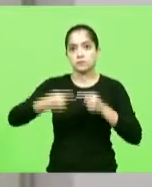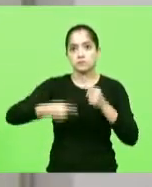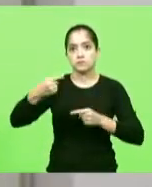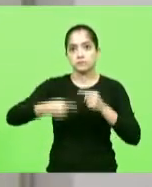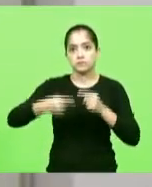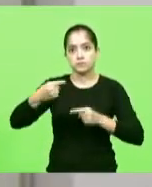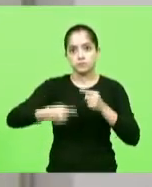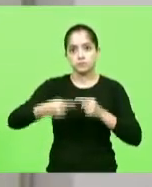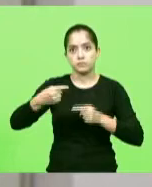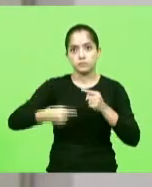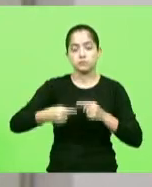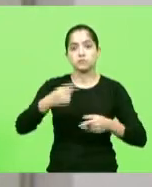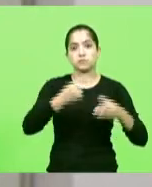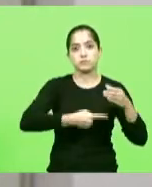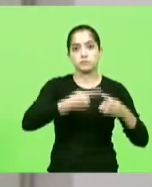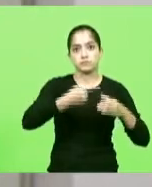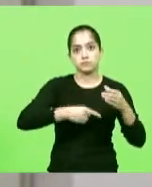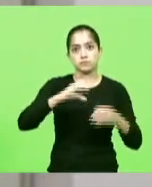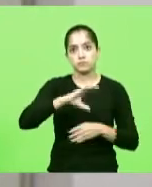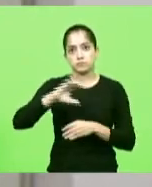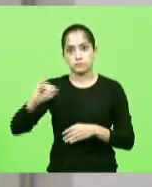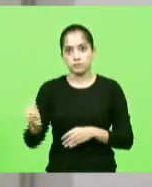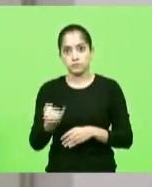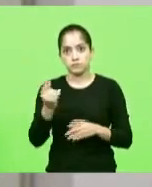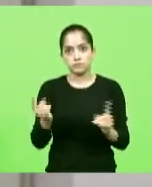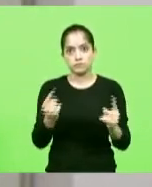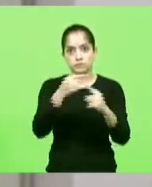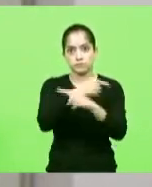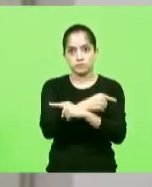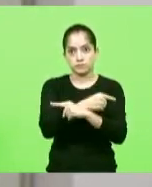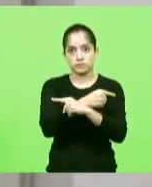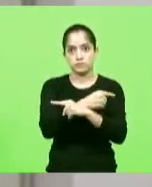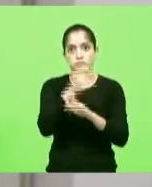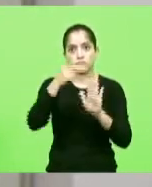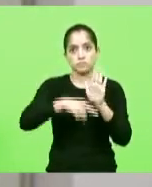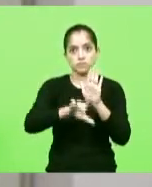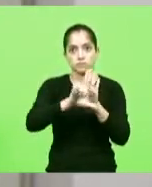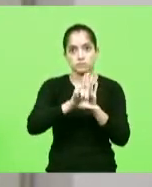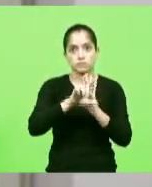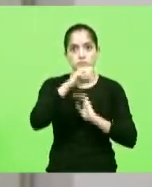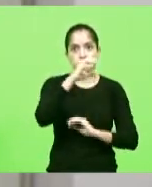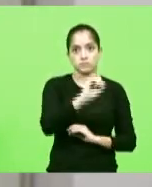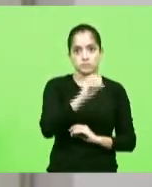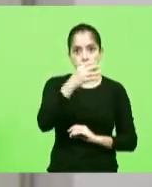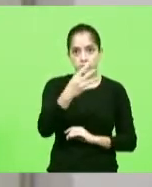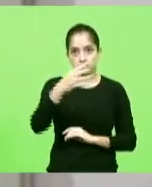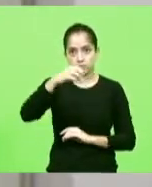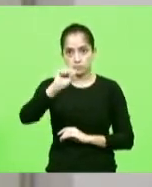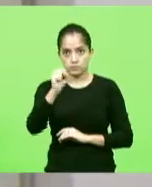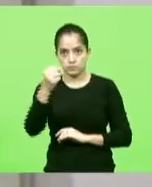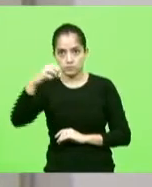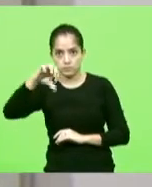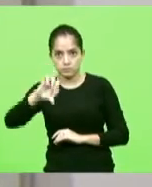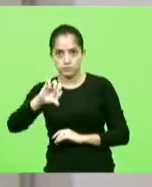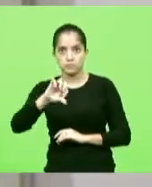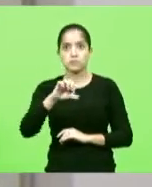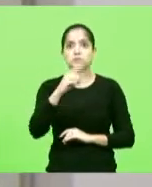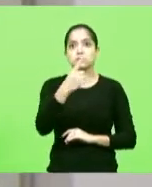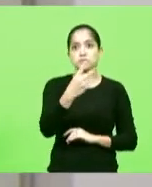Comissão de Constituição e Justiça apresentou parecer contrário aos projetos de lei 0489, barra 2019,